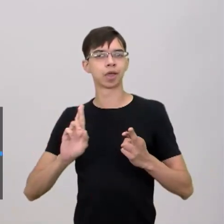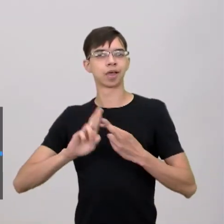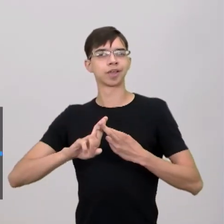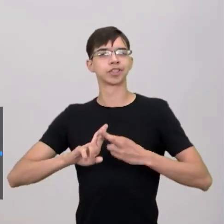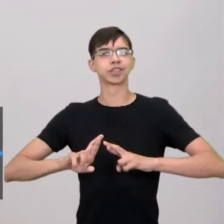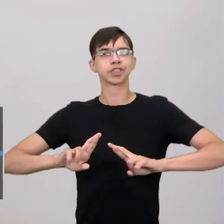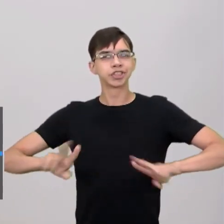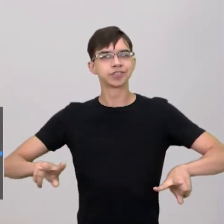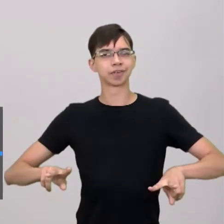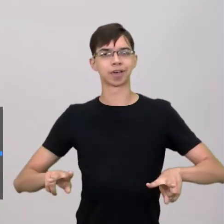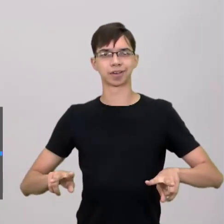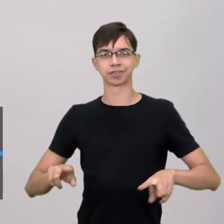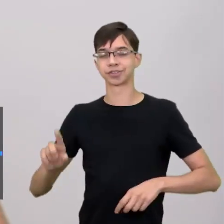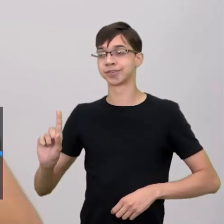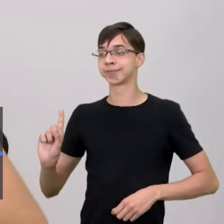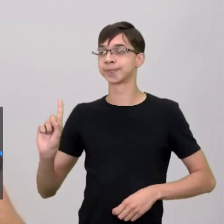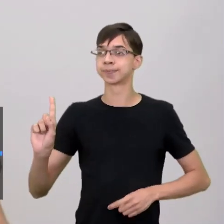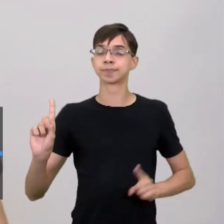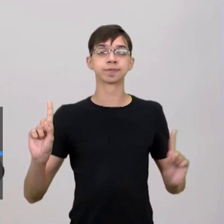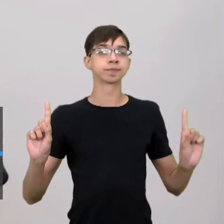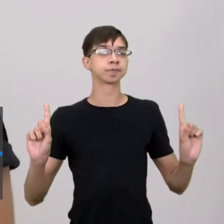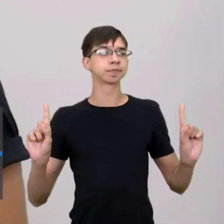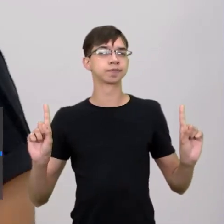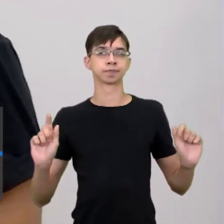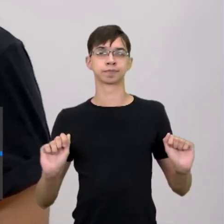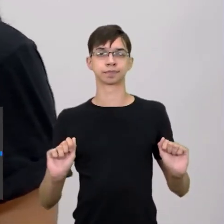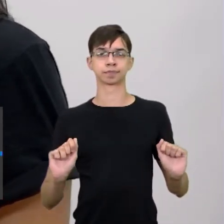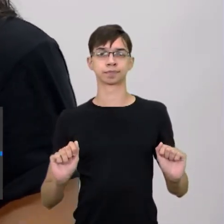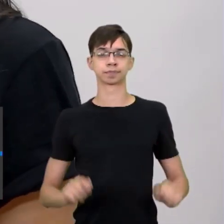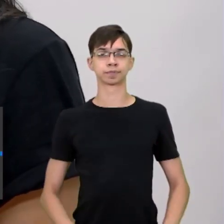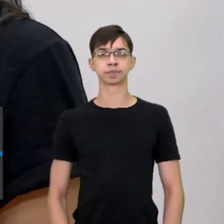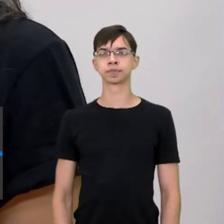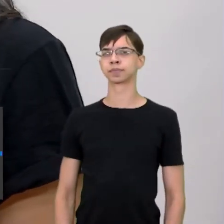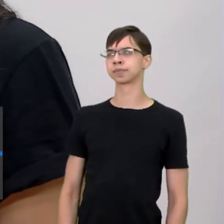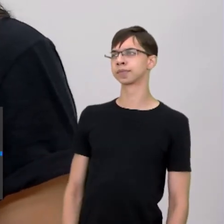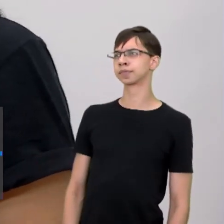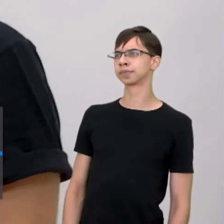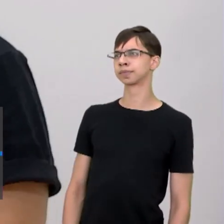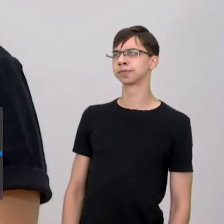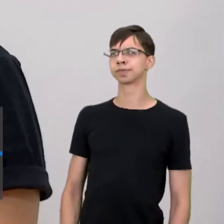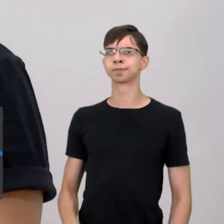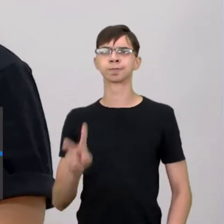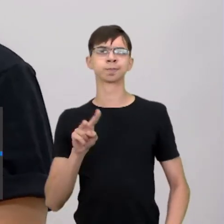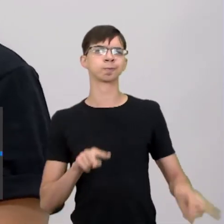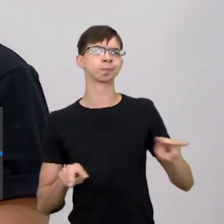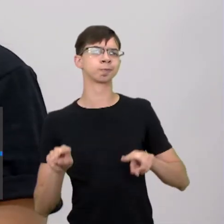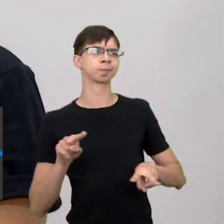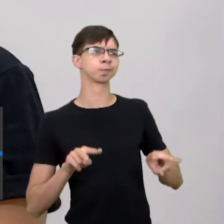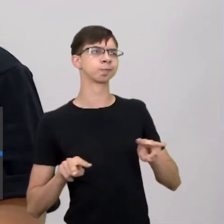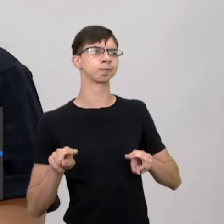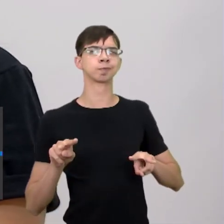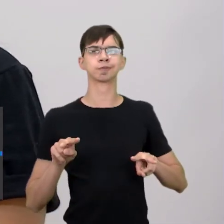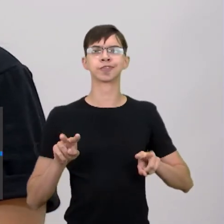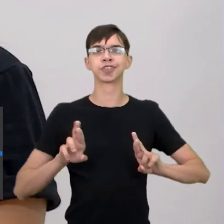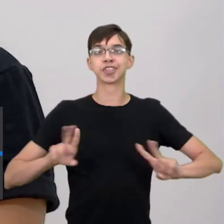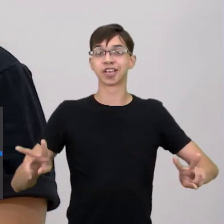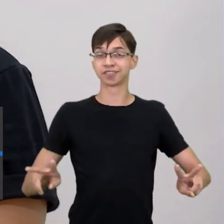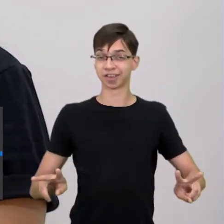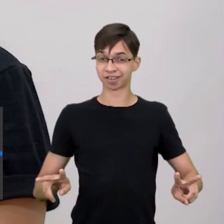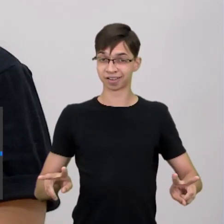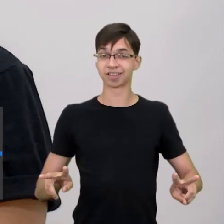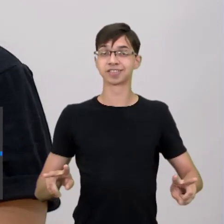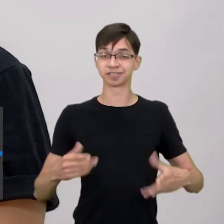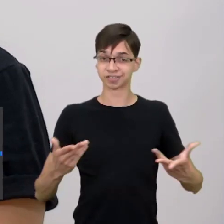mundo e analisar o mundo diferente do irmão dele. Então, quando a gente fala que a identidade, ela é uma coisa que nos